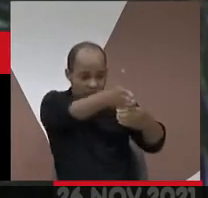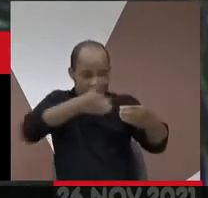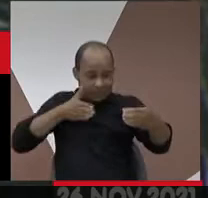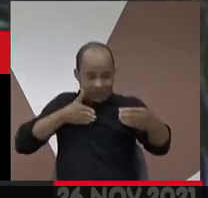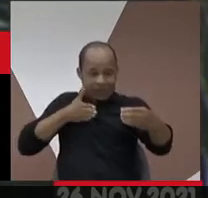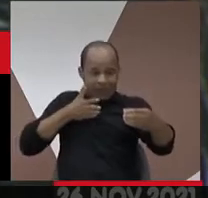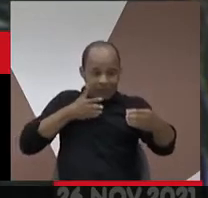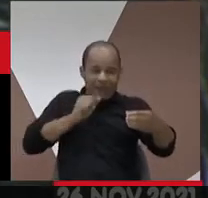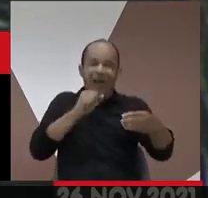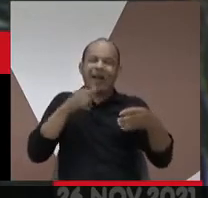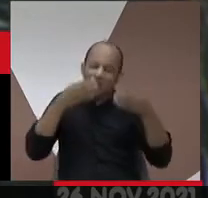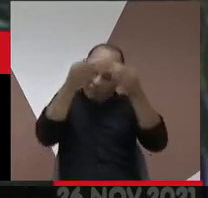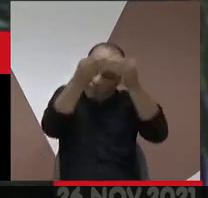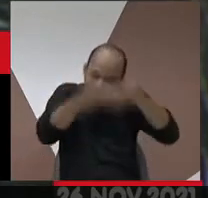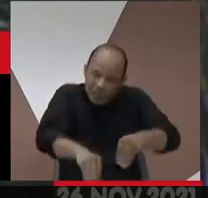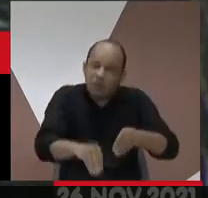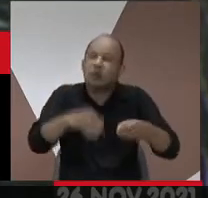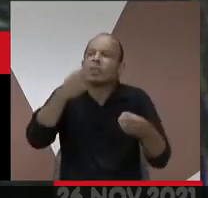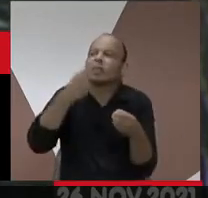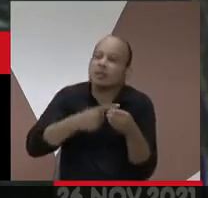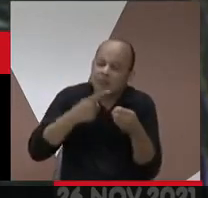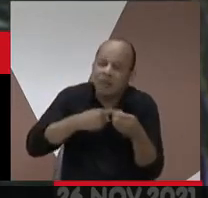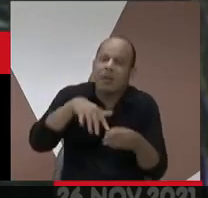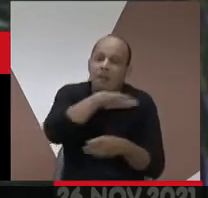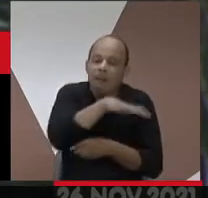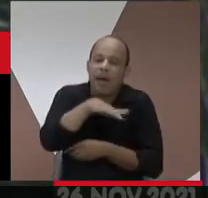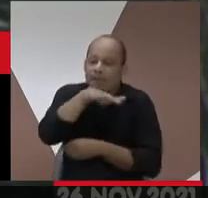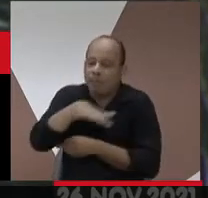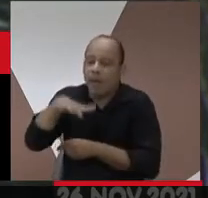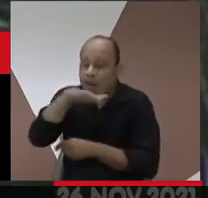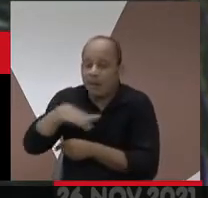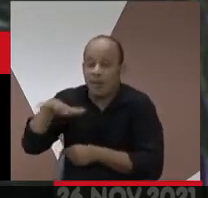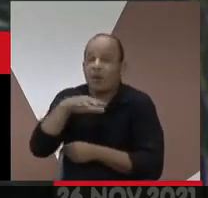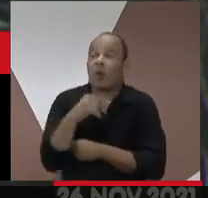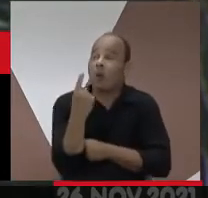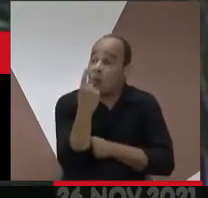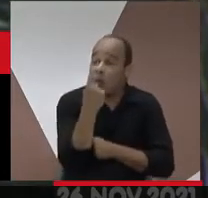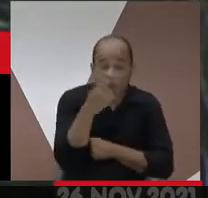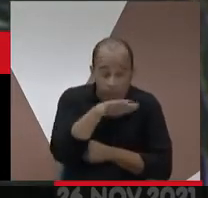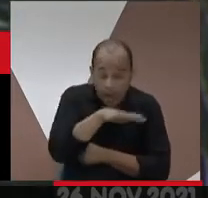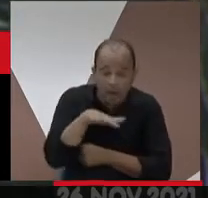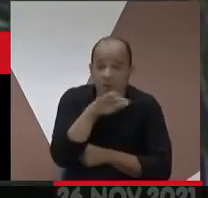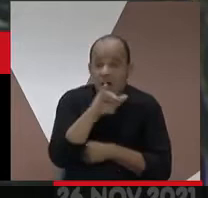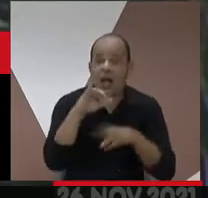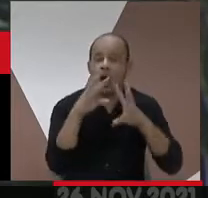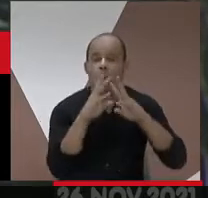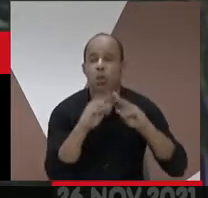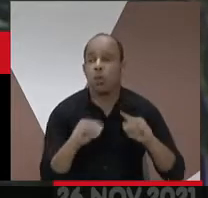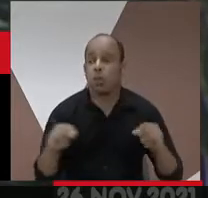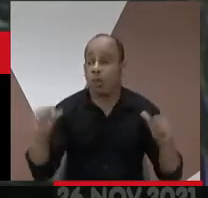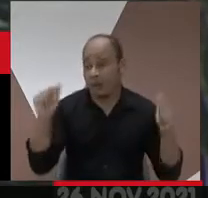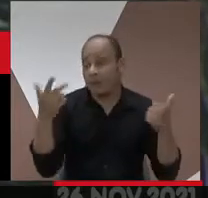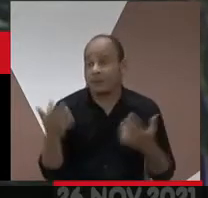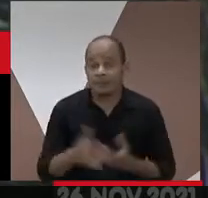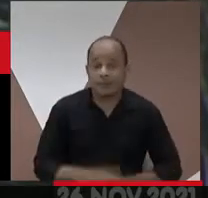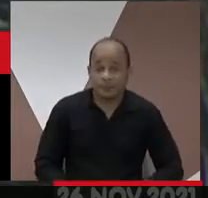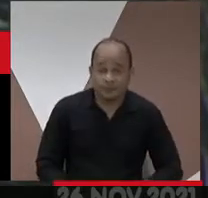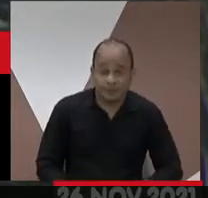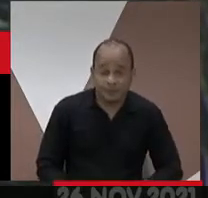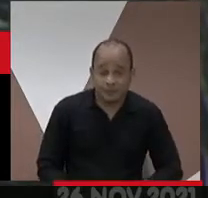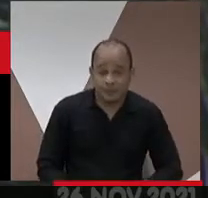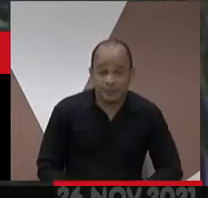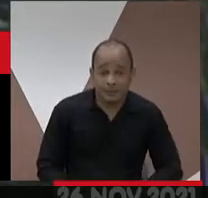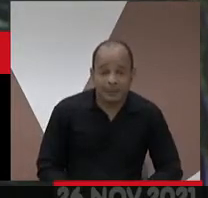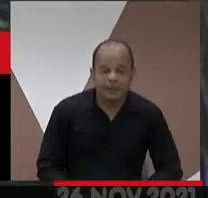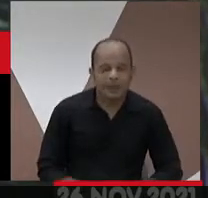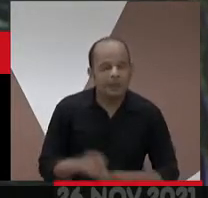E um deles, o Nascentes Imperiais, está para desaparecer do mapa. Então, em fevereiro, nós iniciamos a